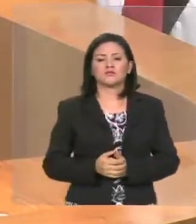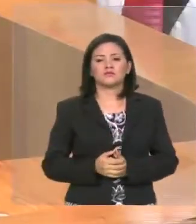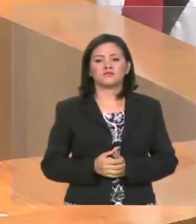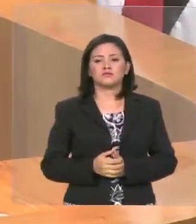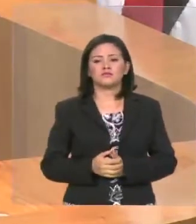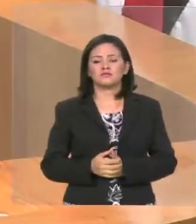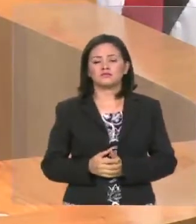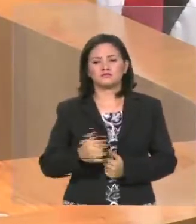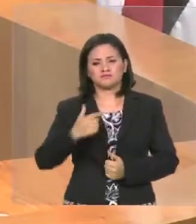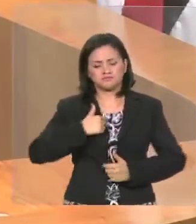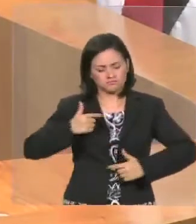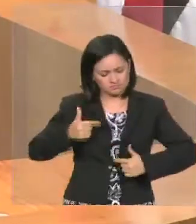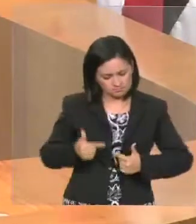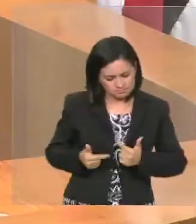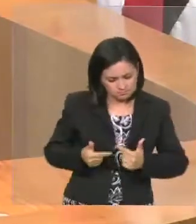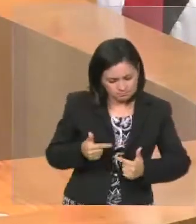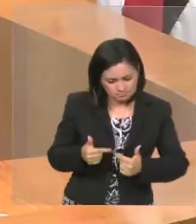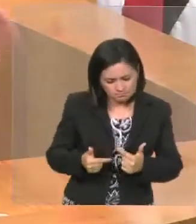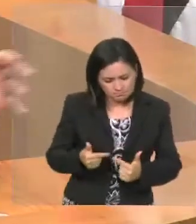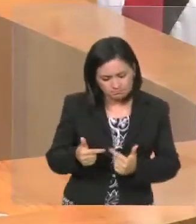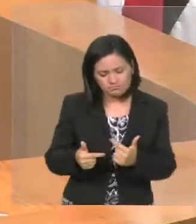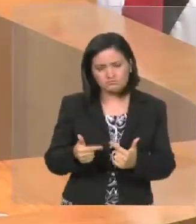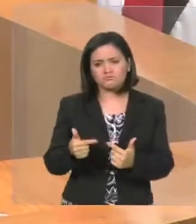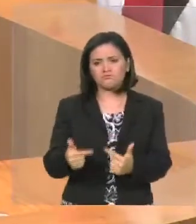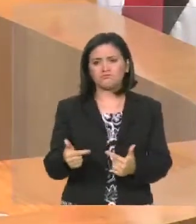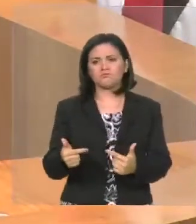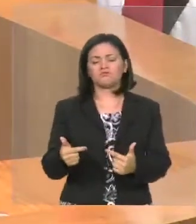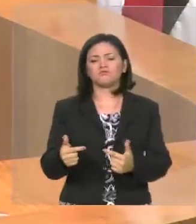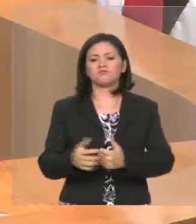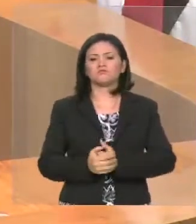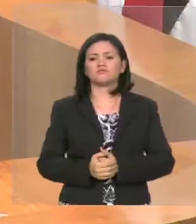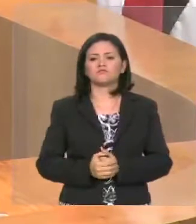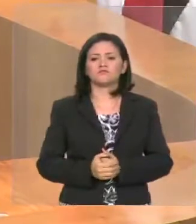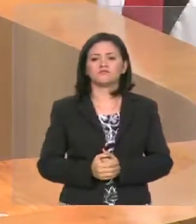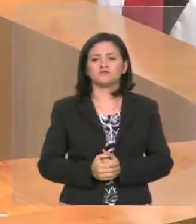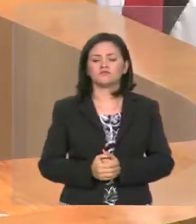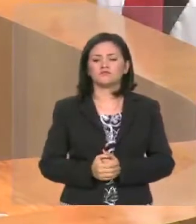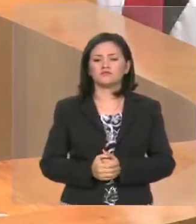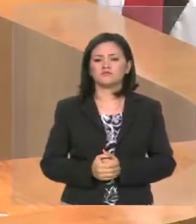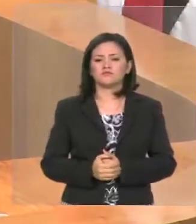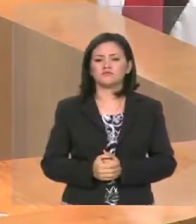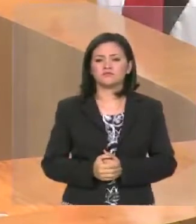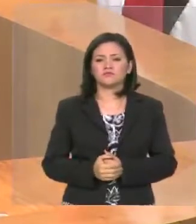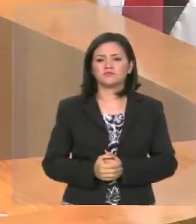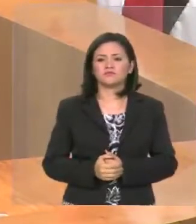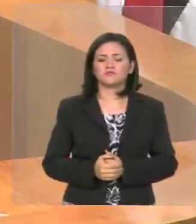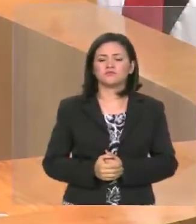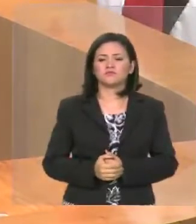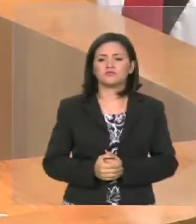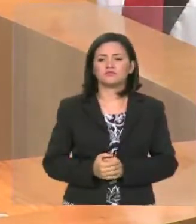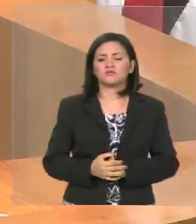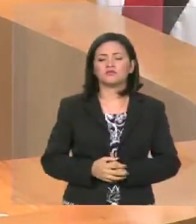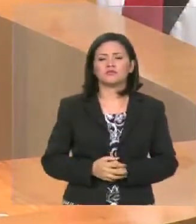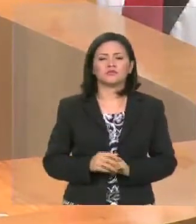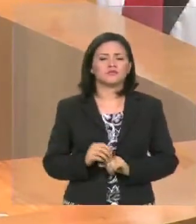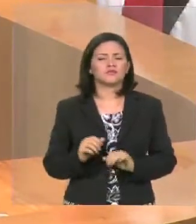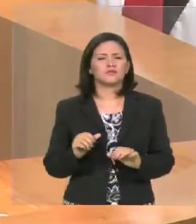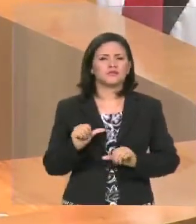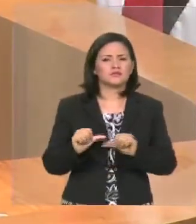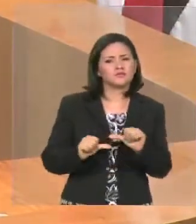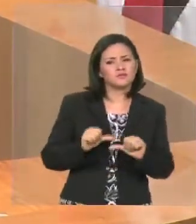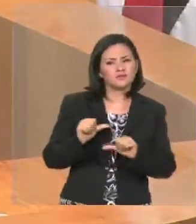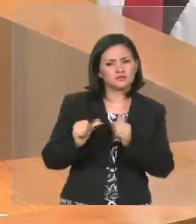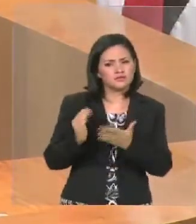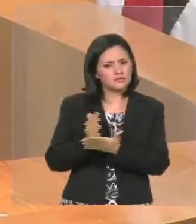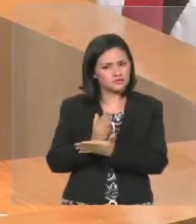combate. Combati o bom combate. Fazendo algumas alterações em 2 Timóteo, deputado